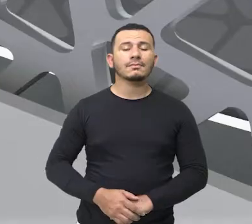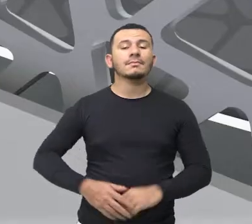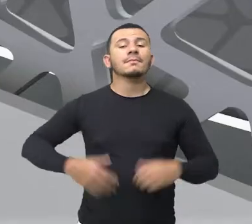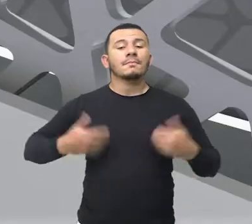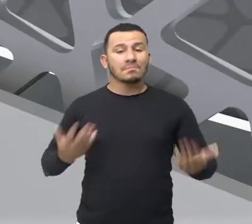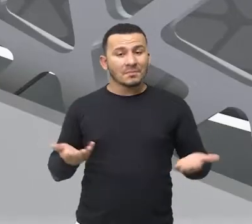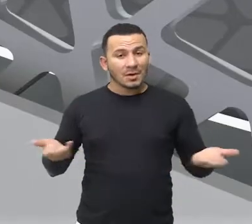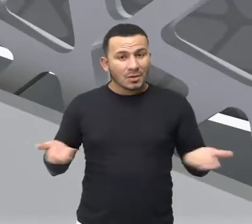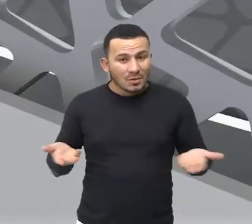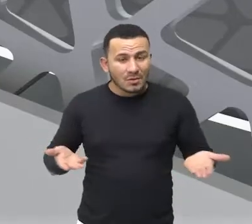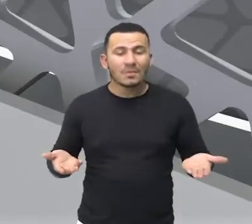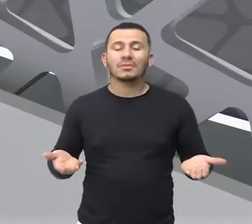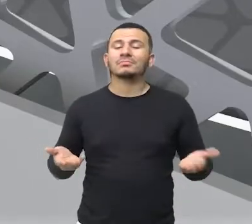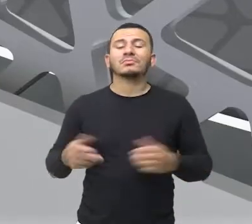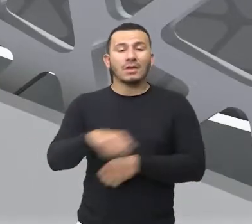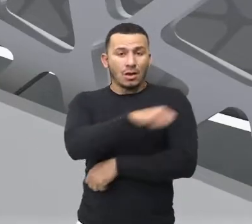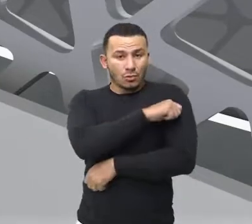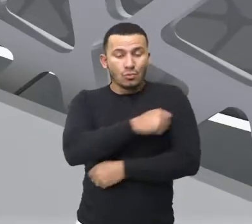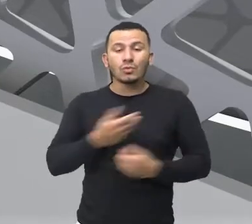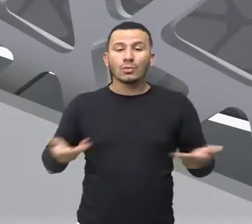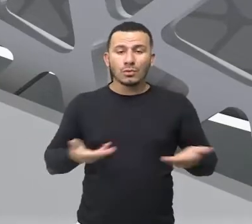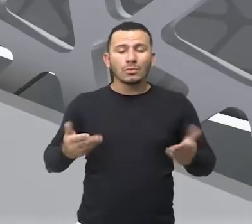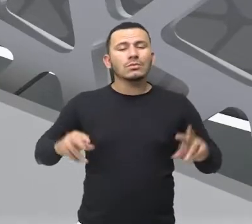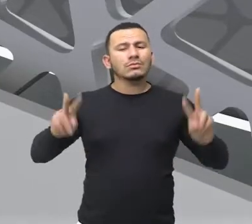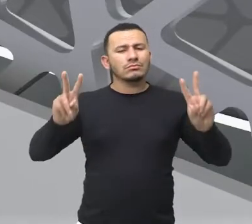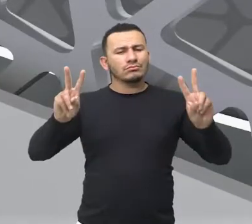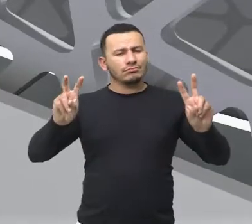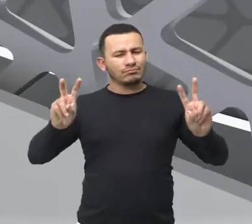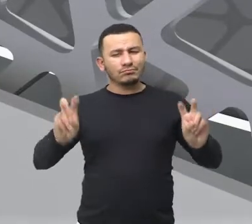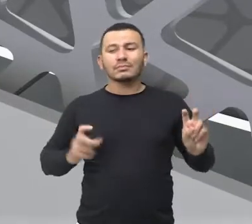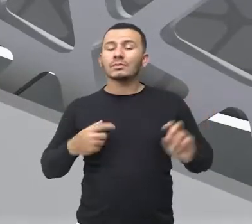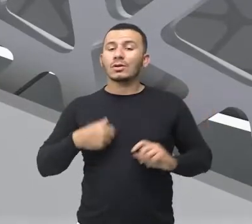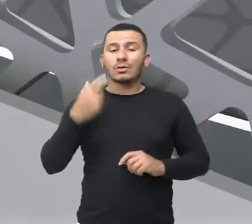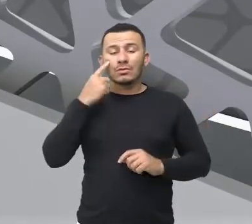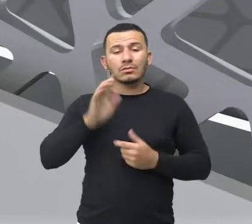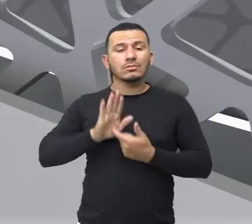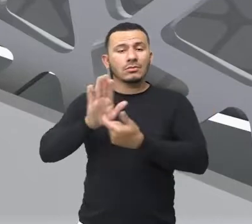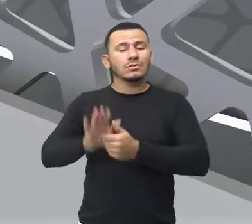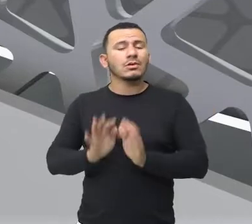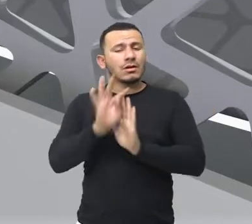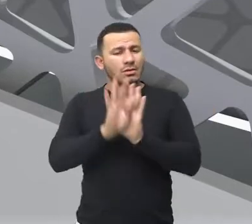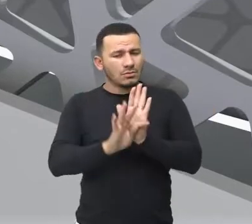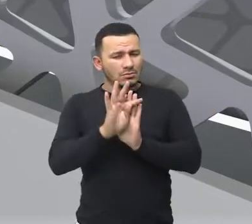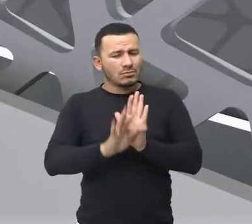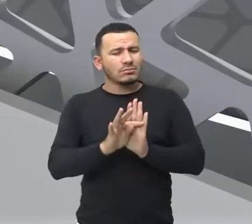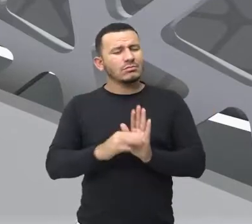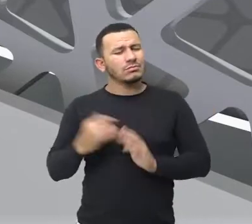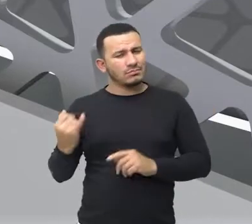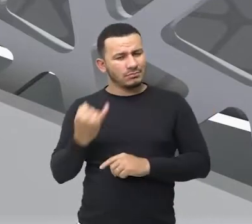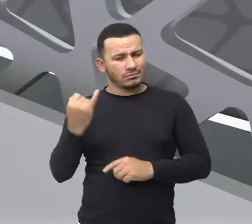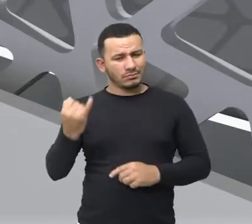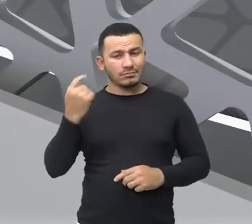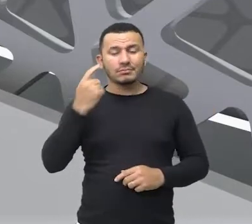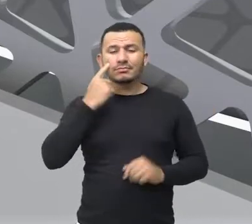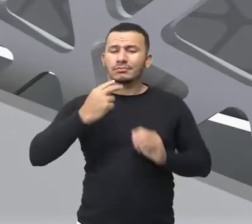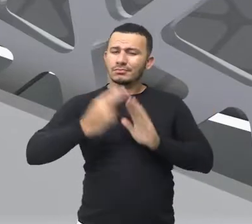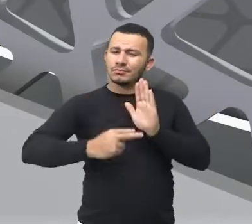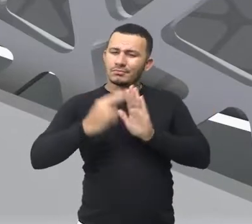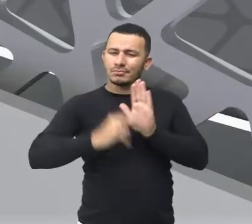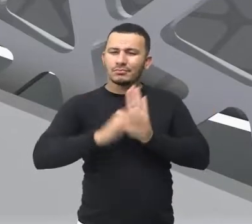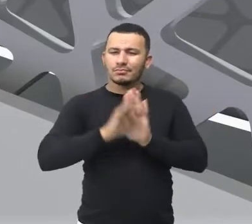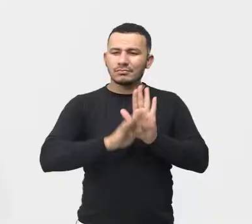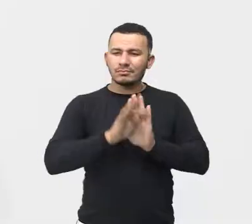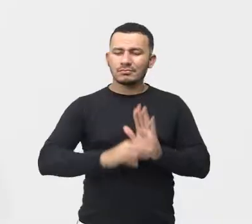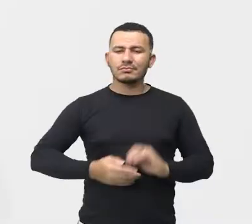Muito bem, alunos, para a aula de hoje trouxe um texto bem interessante para vocês. Vamos começar lendo